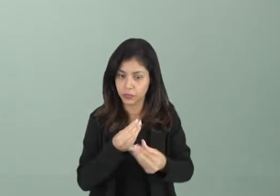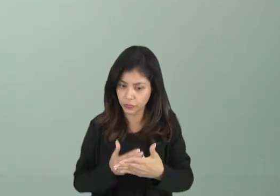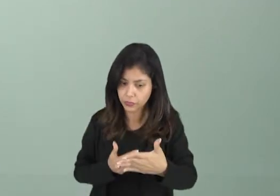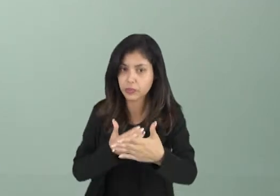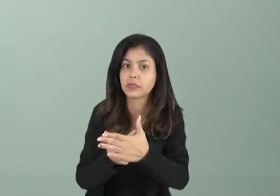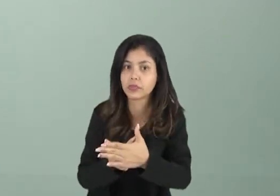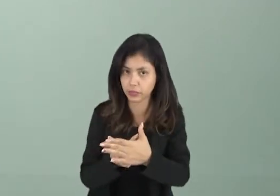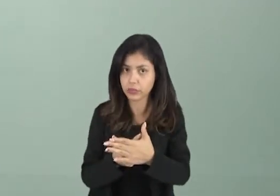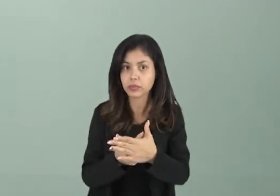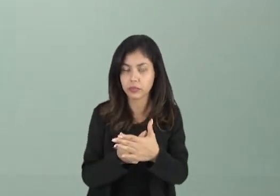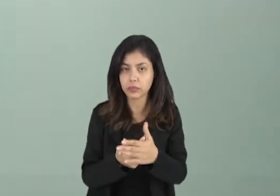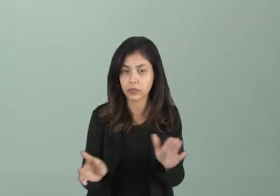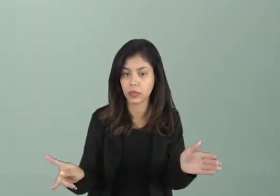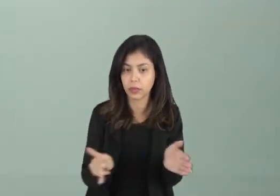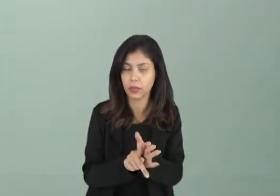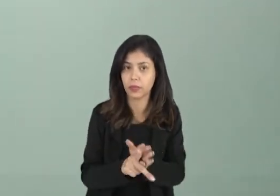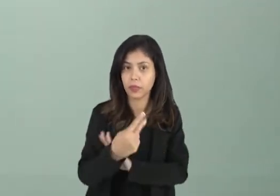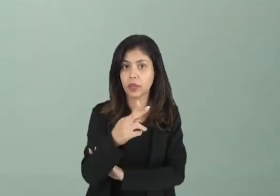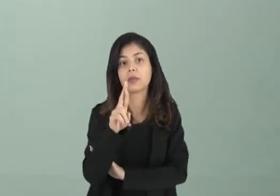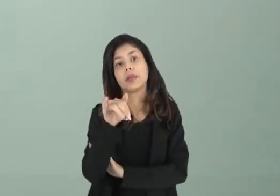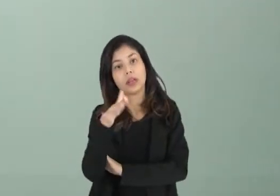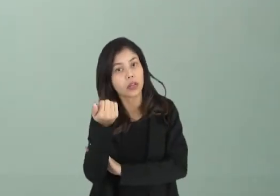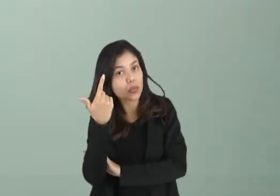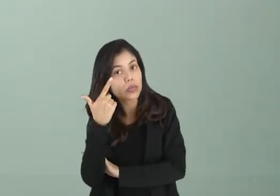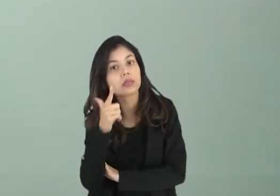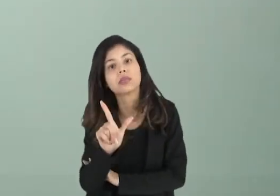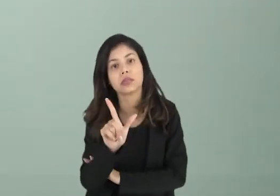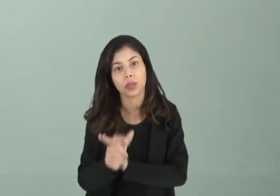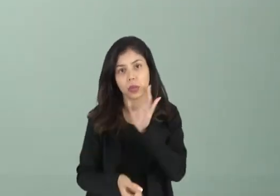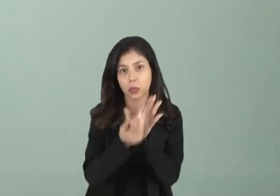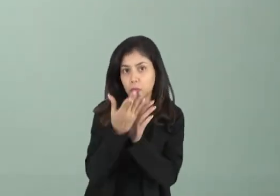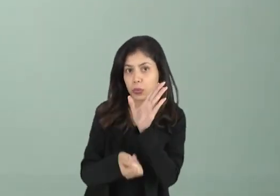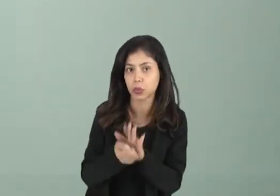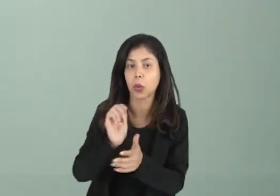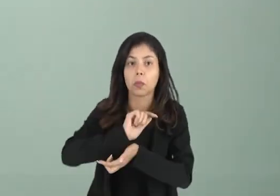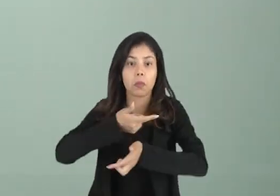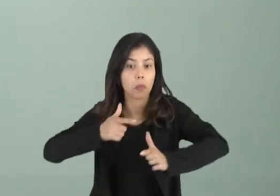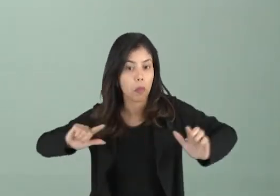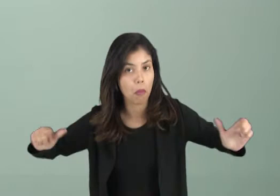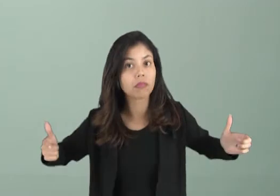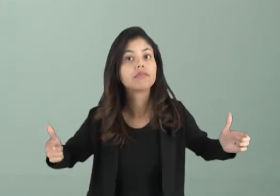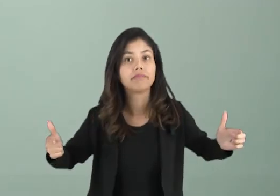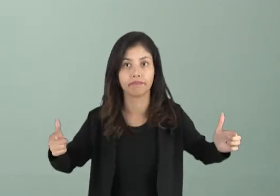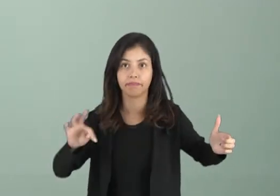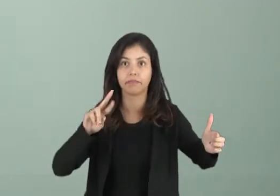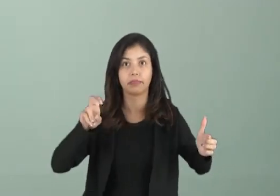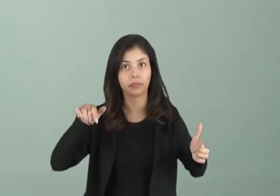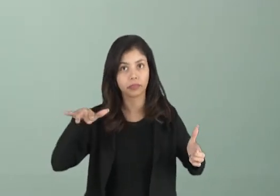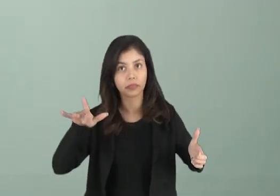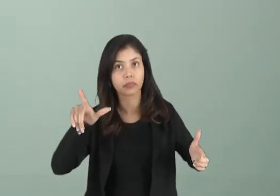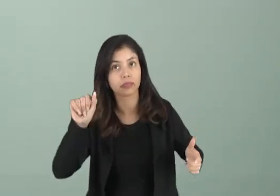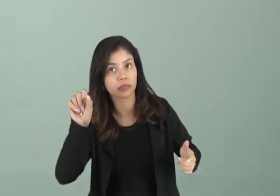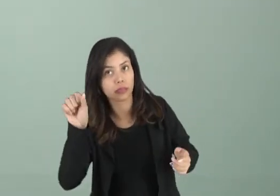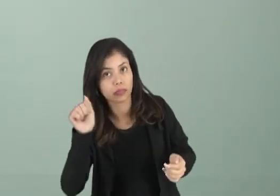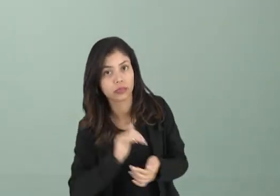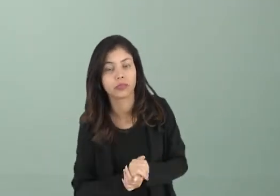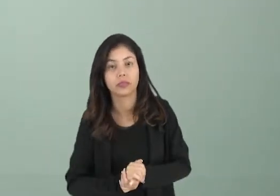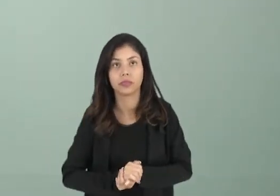combate adequado de pragas, você consegue produzir muito mais toneladas